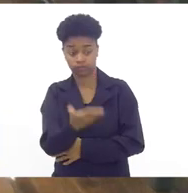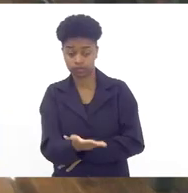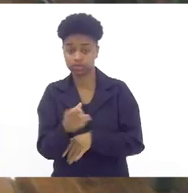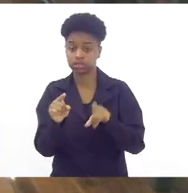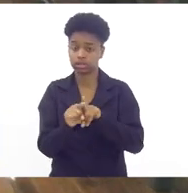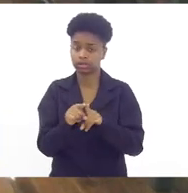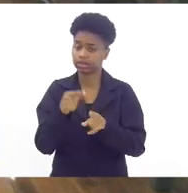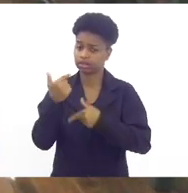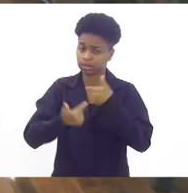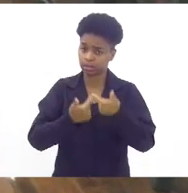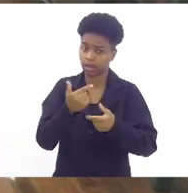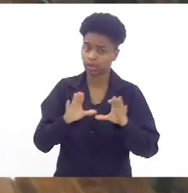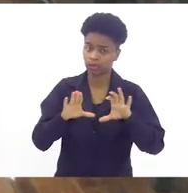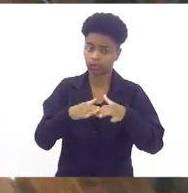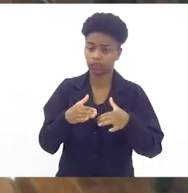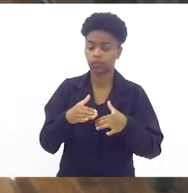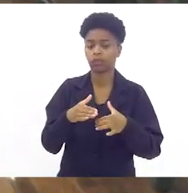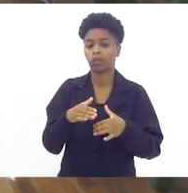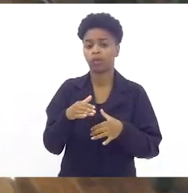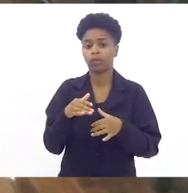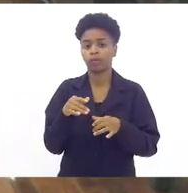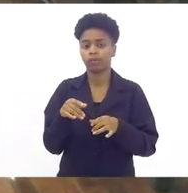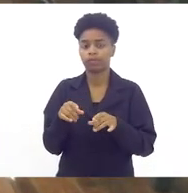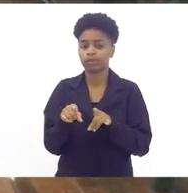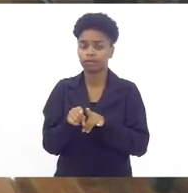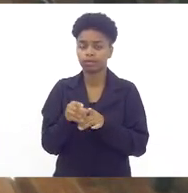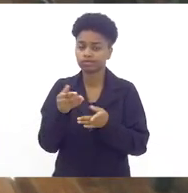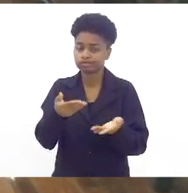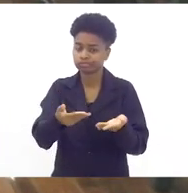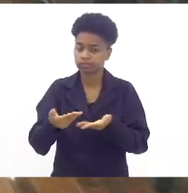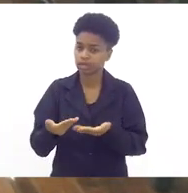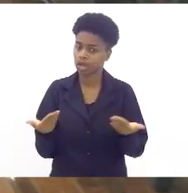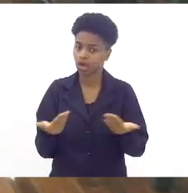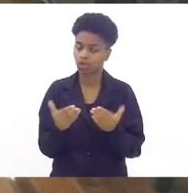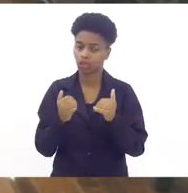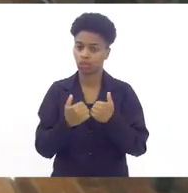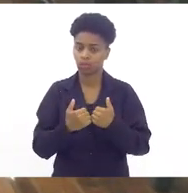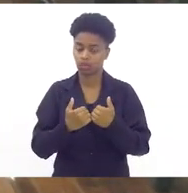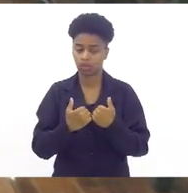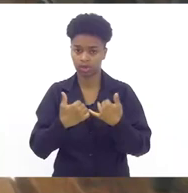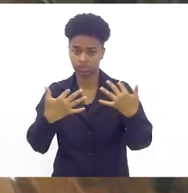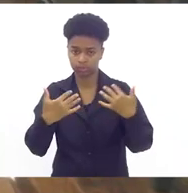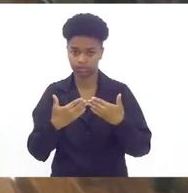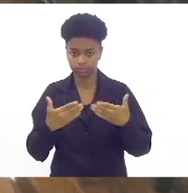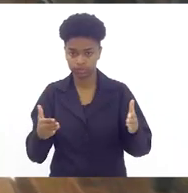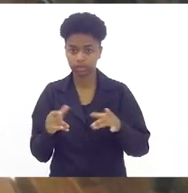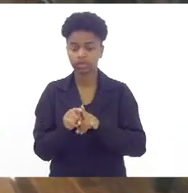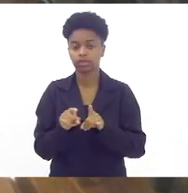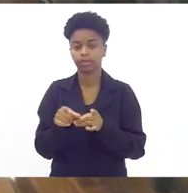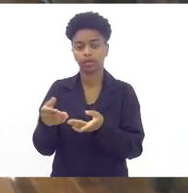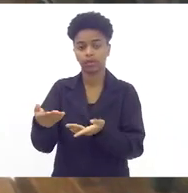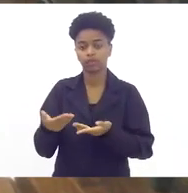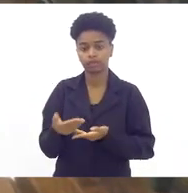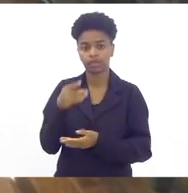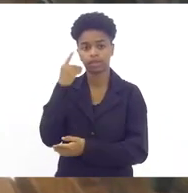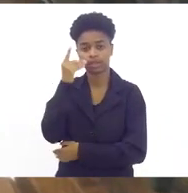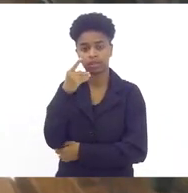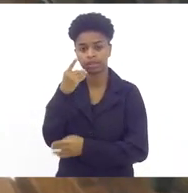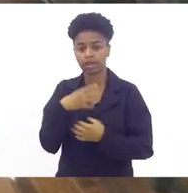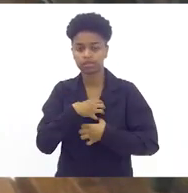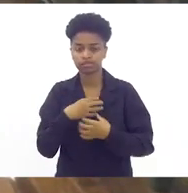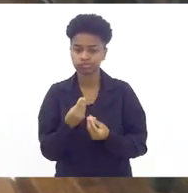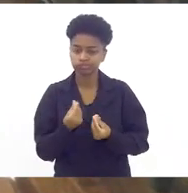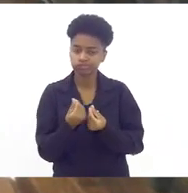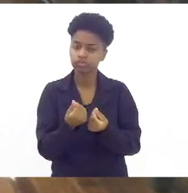todo trabalho da comissão no sentido de convocar essa audiência pública e de chamar este Deputado sensíveis